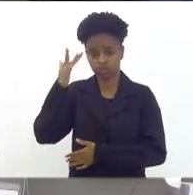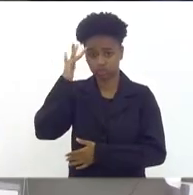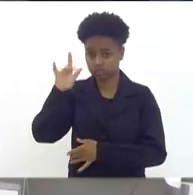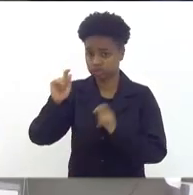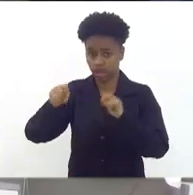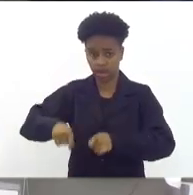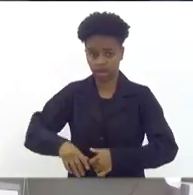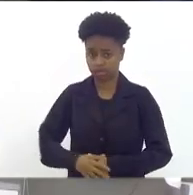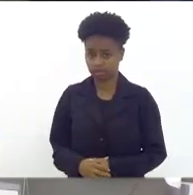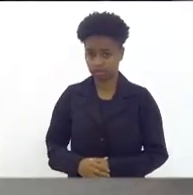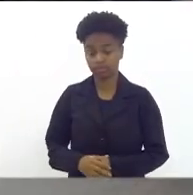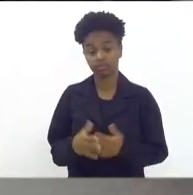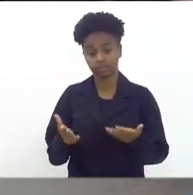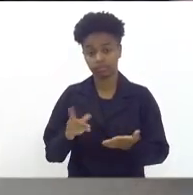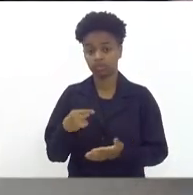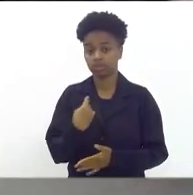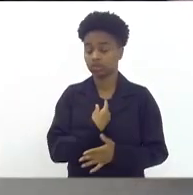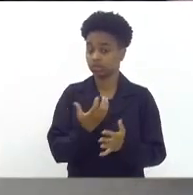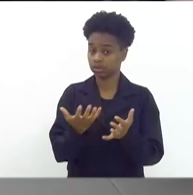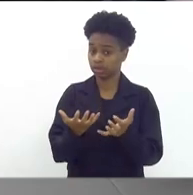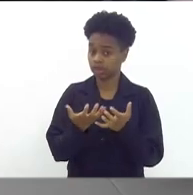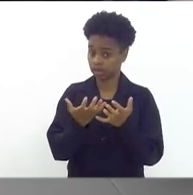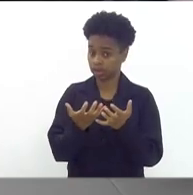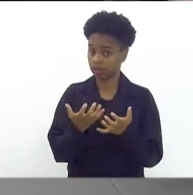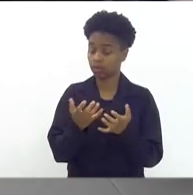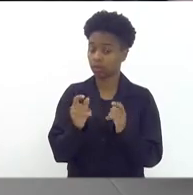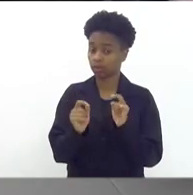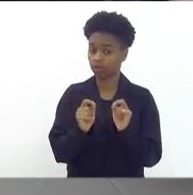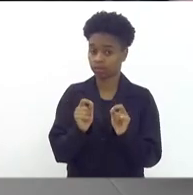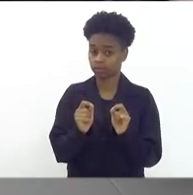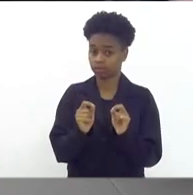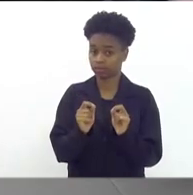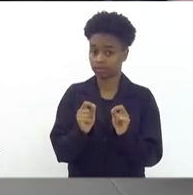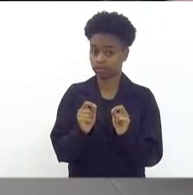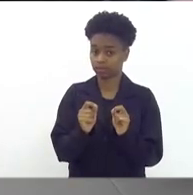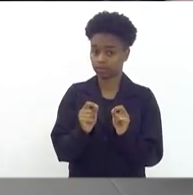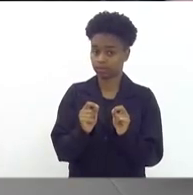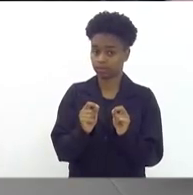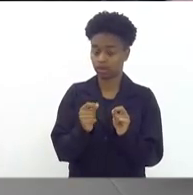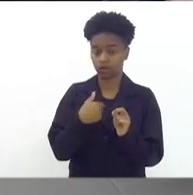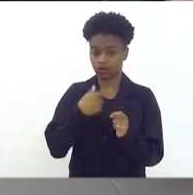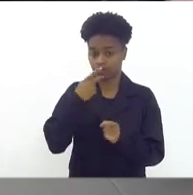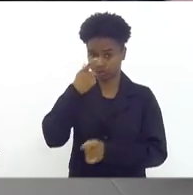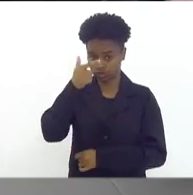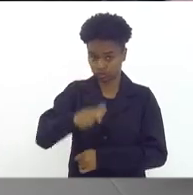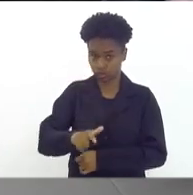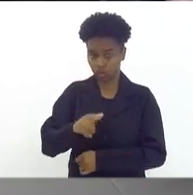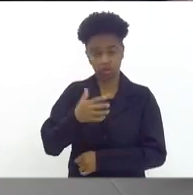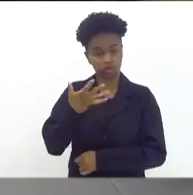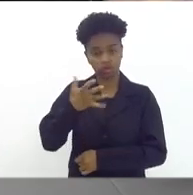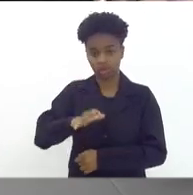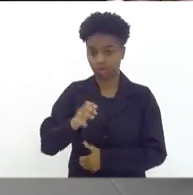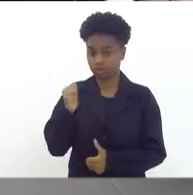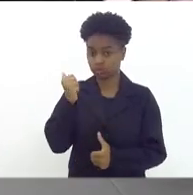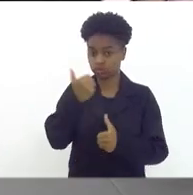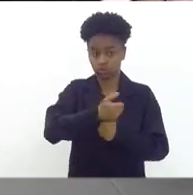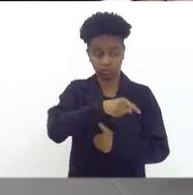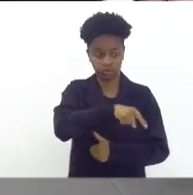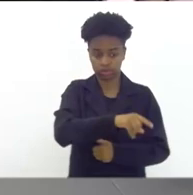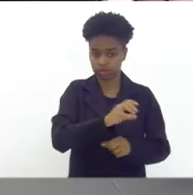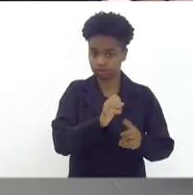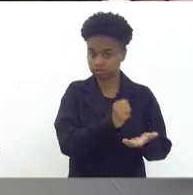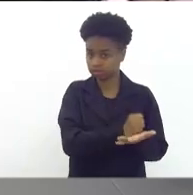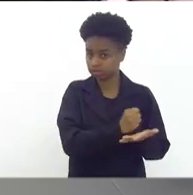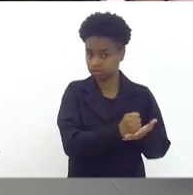o que a gente quer fazer ali Jamais volta a dizer substituir a concessionária na sua